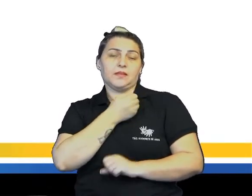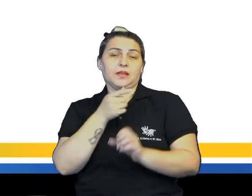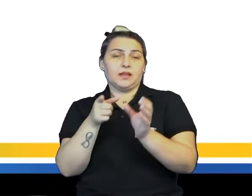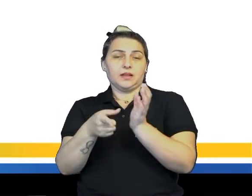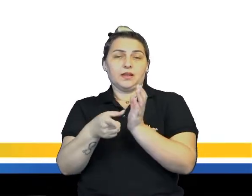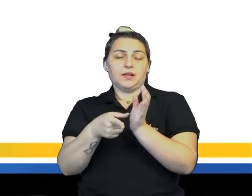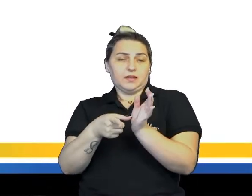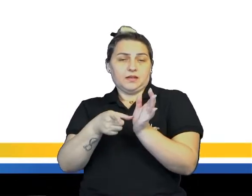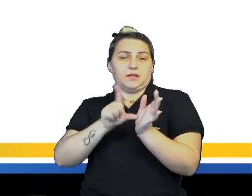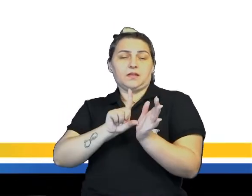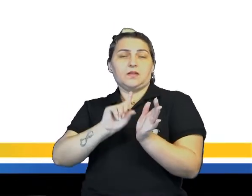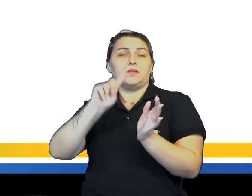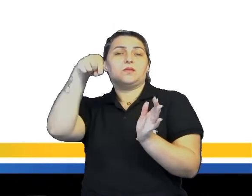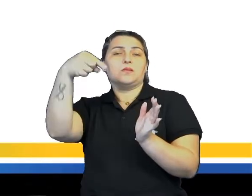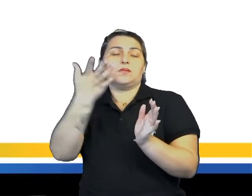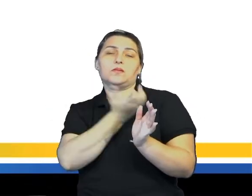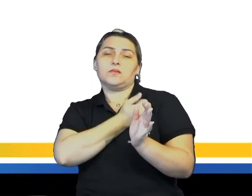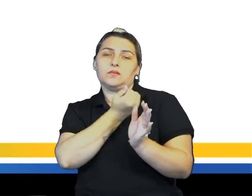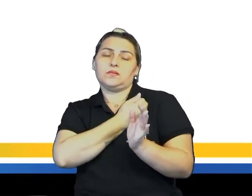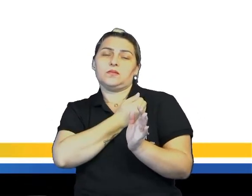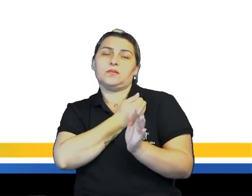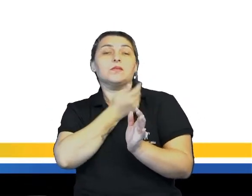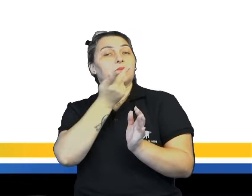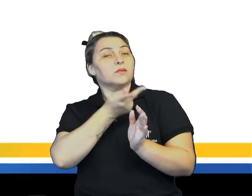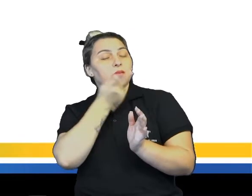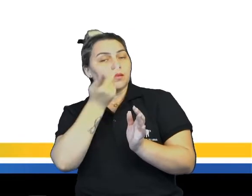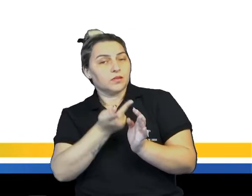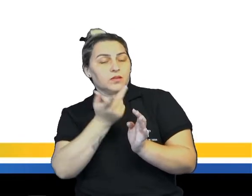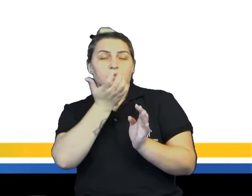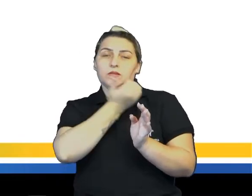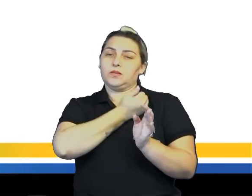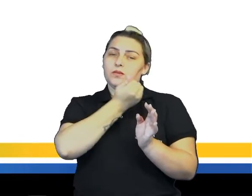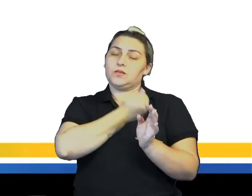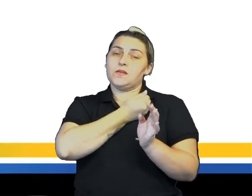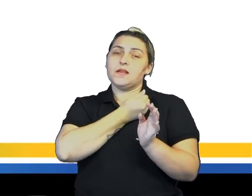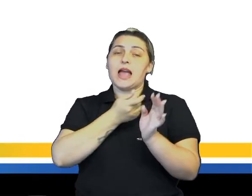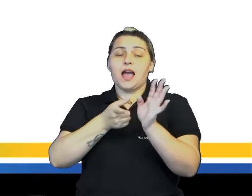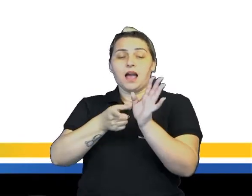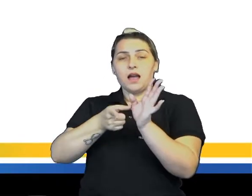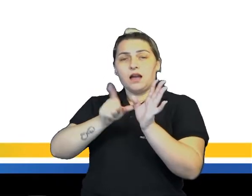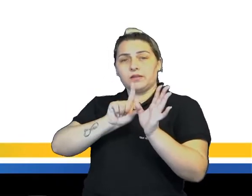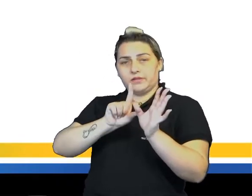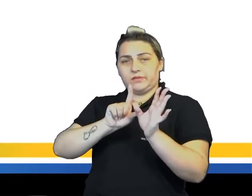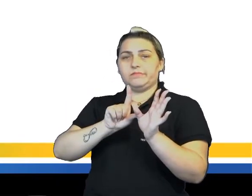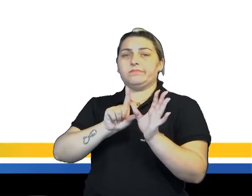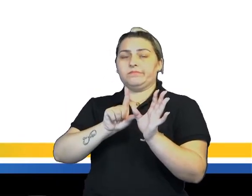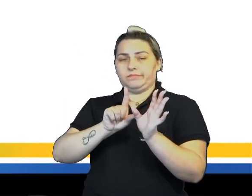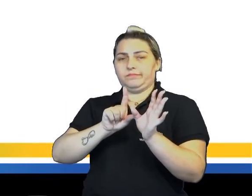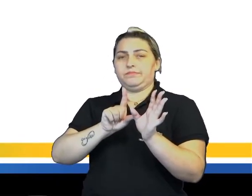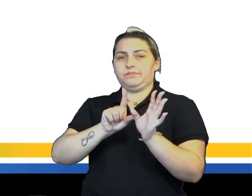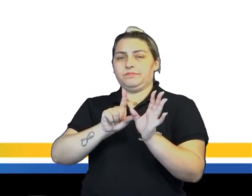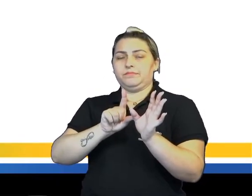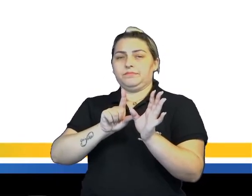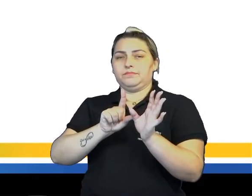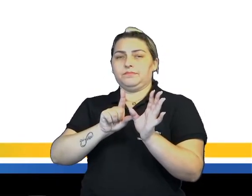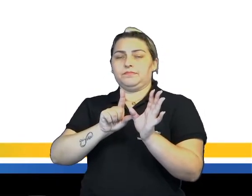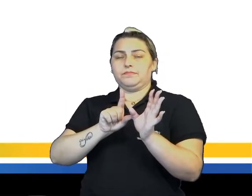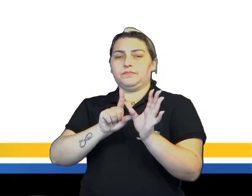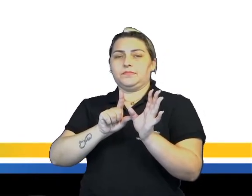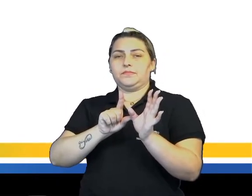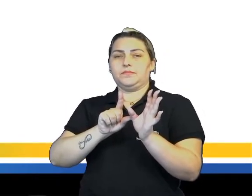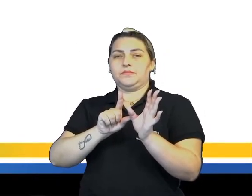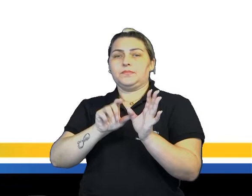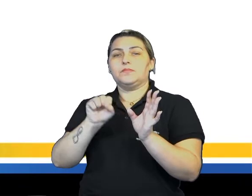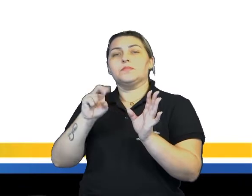antecessor de tal número, nós estamos dizendo que o número vem antes. Antecessor é de